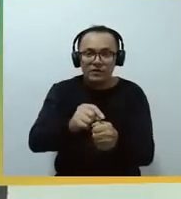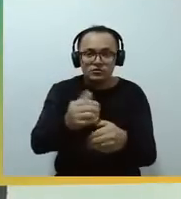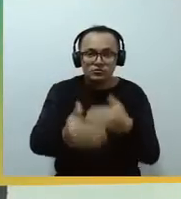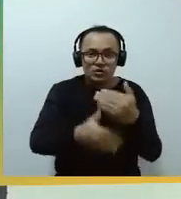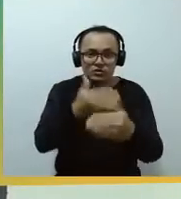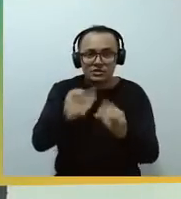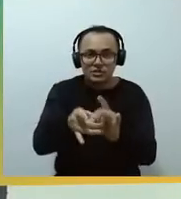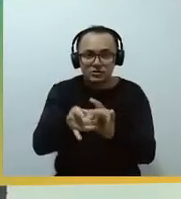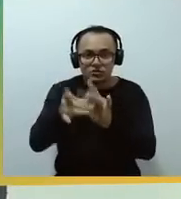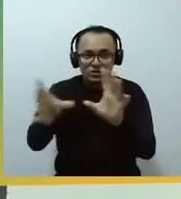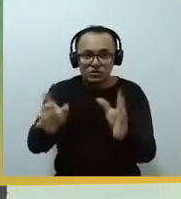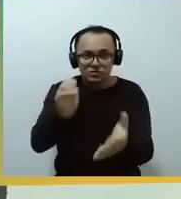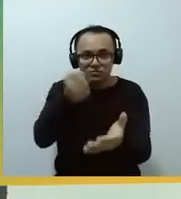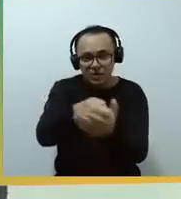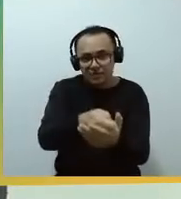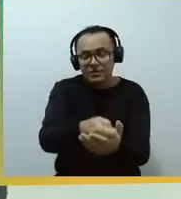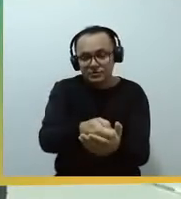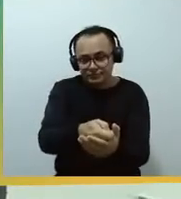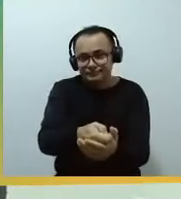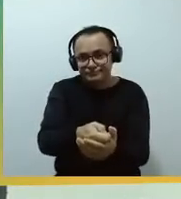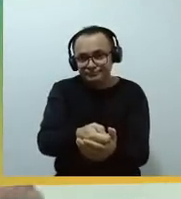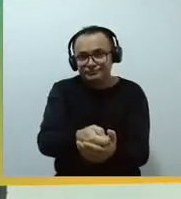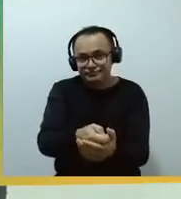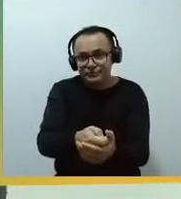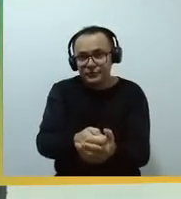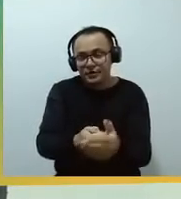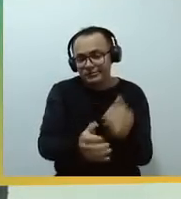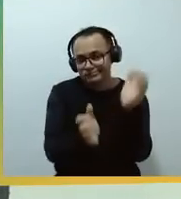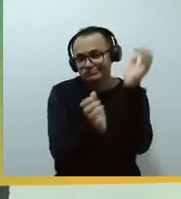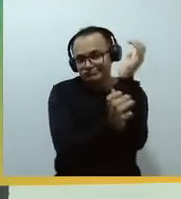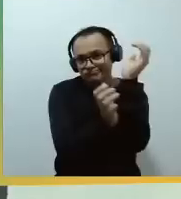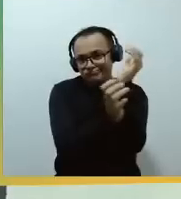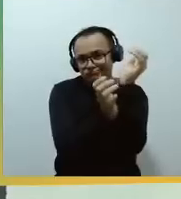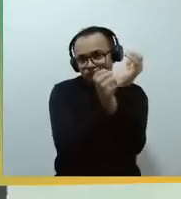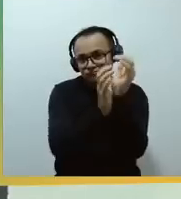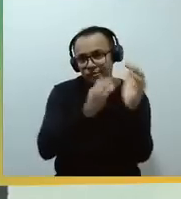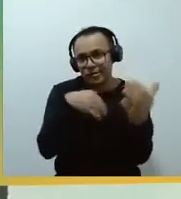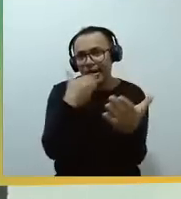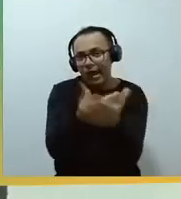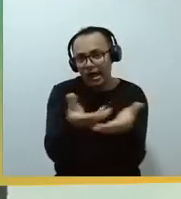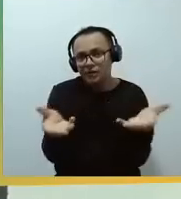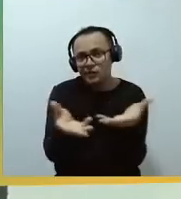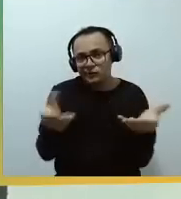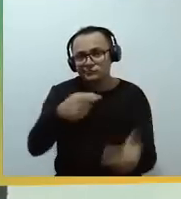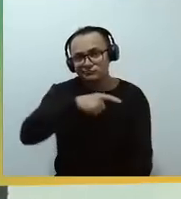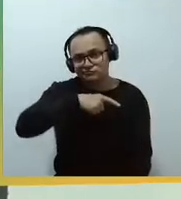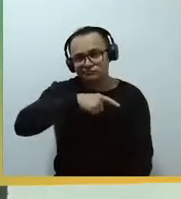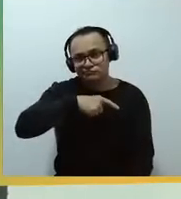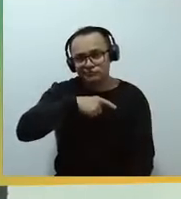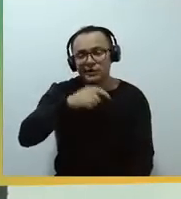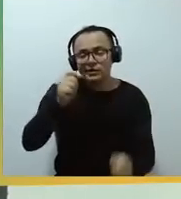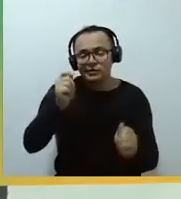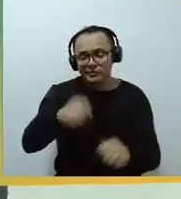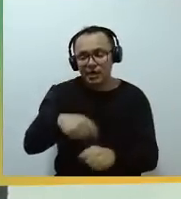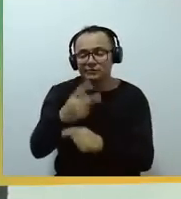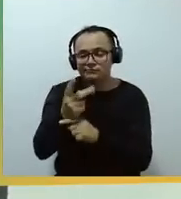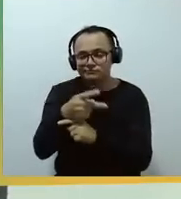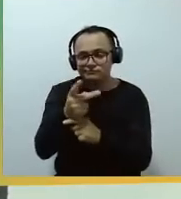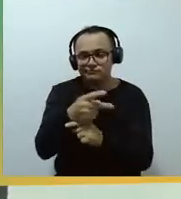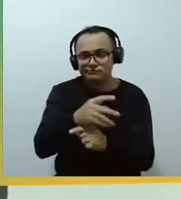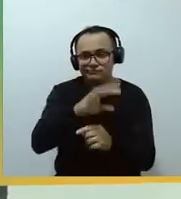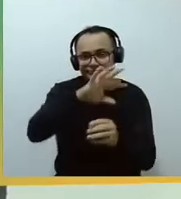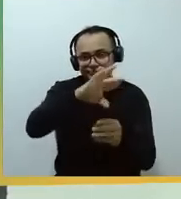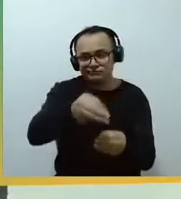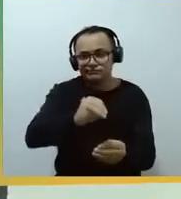pagamento. Isso é feito dentro da burocracia que permanece até hoje e dá para buscar esse material e entregar para vocês para poder